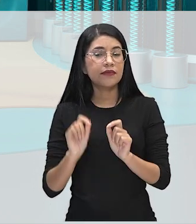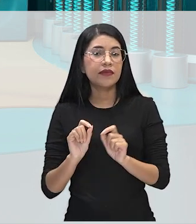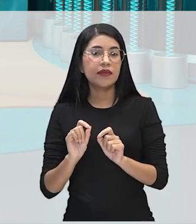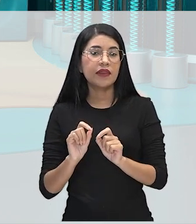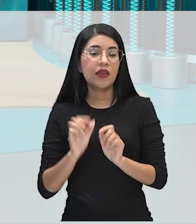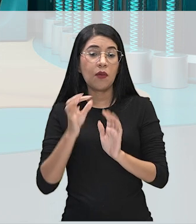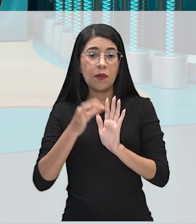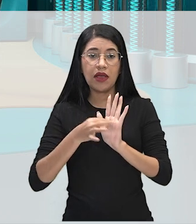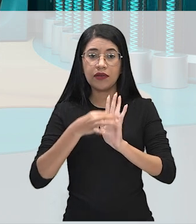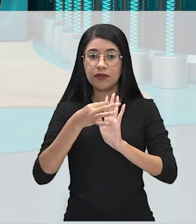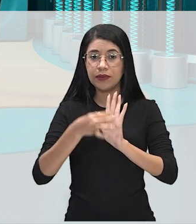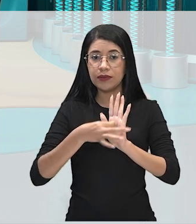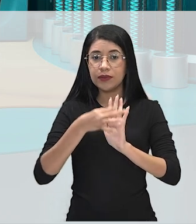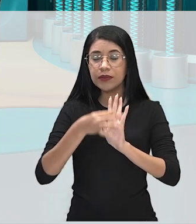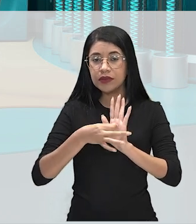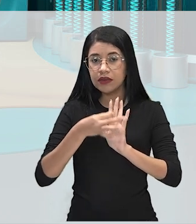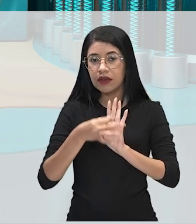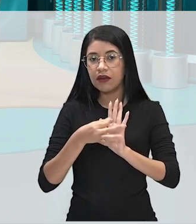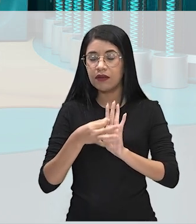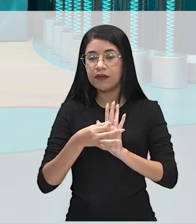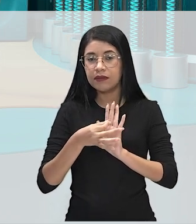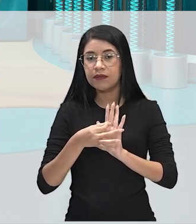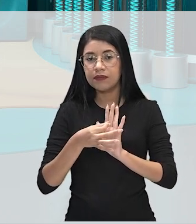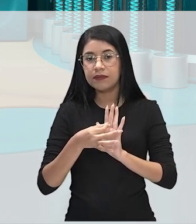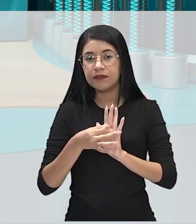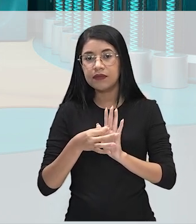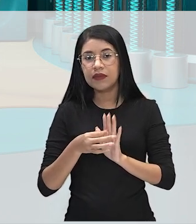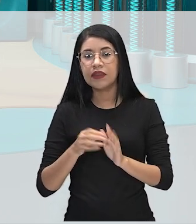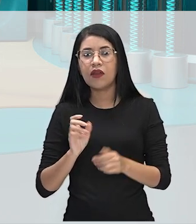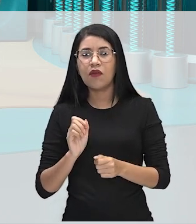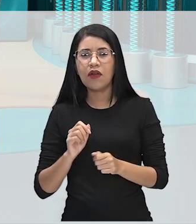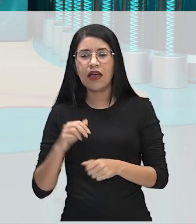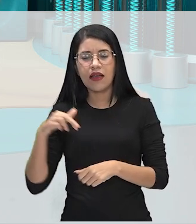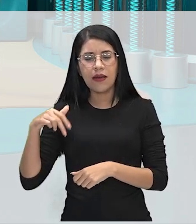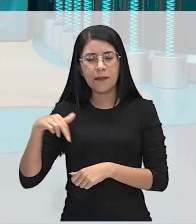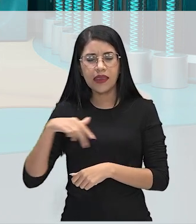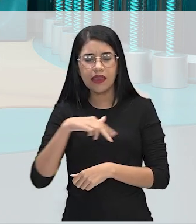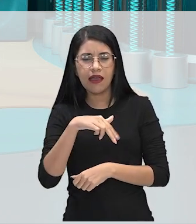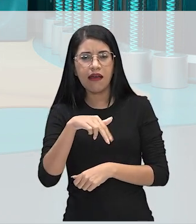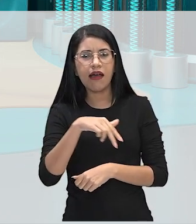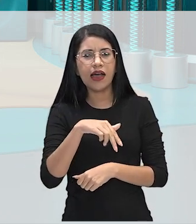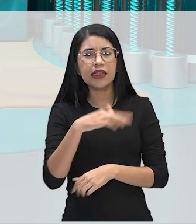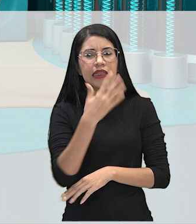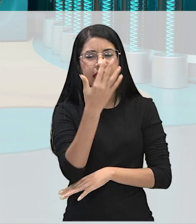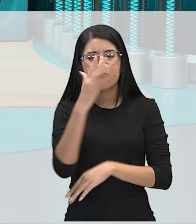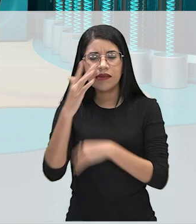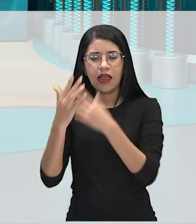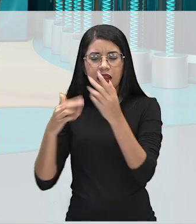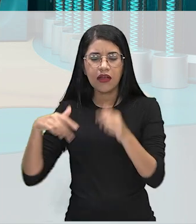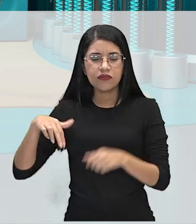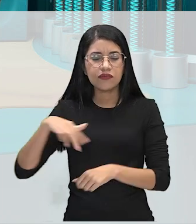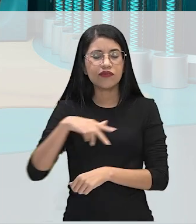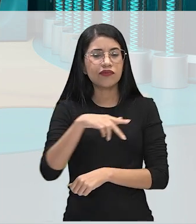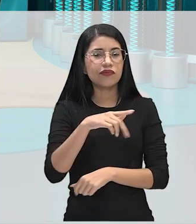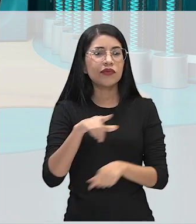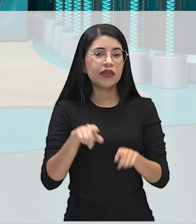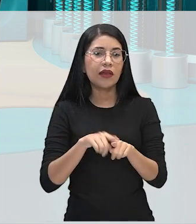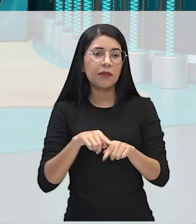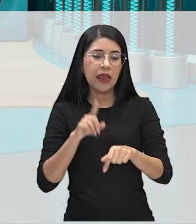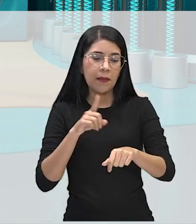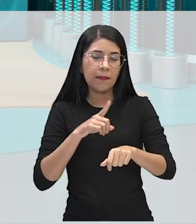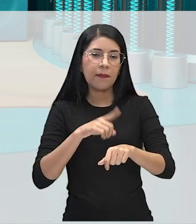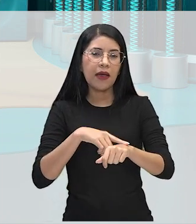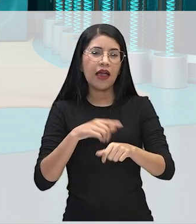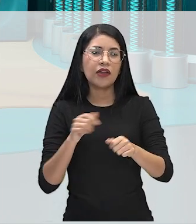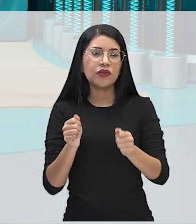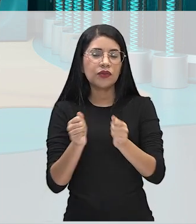uma sugestão, que aqui é o imperativo. Então, fazer caminhadas ou trilhas no mesmo lugar ou mesma hora.